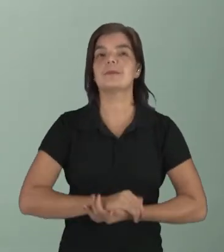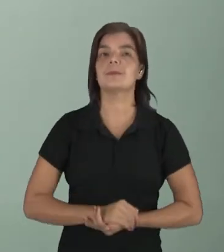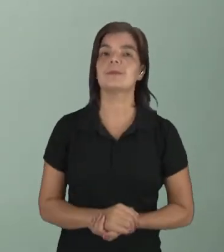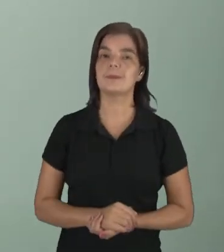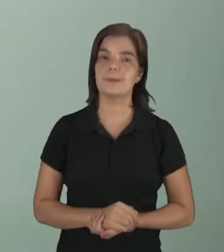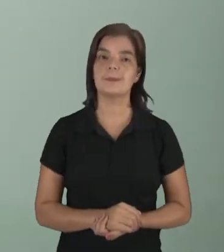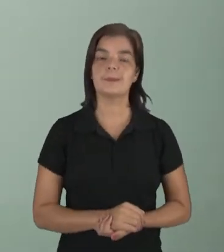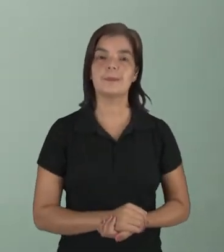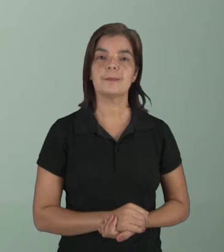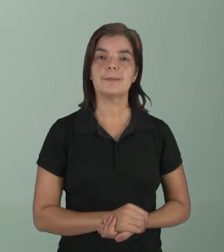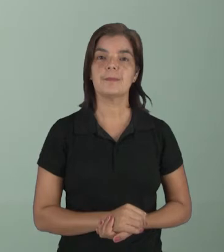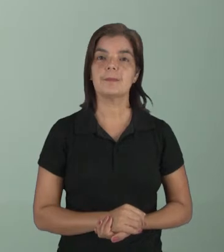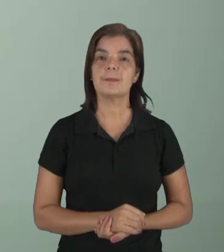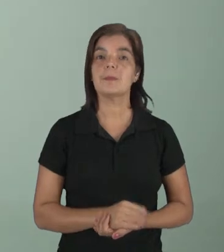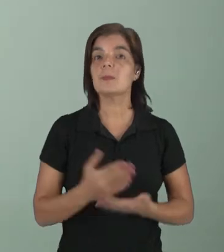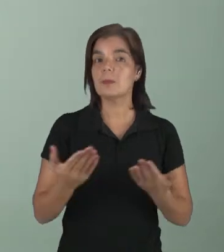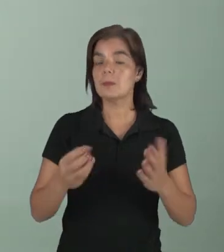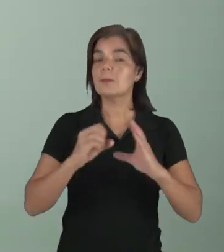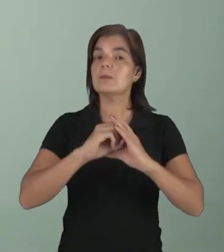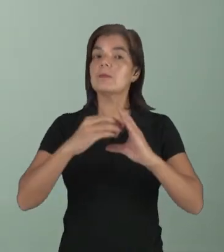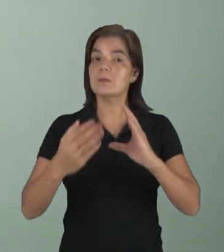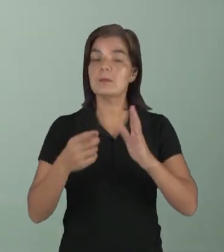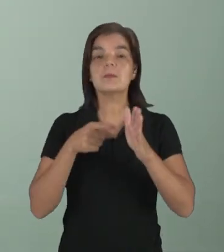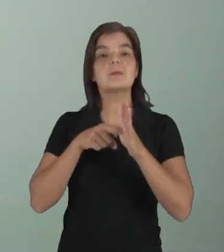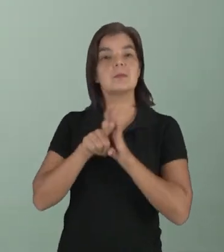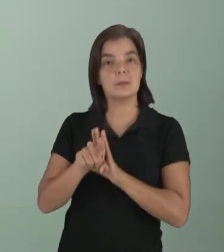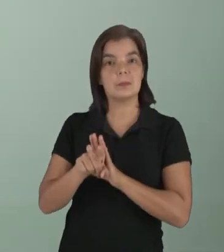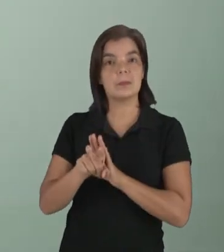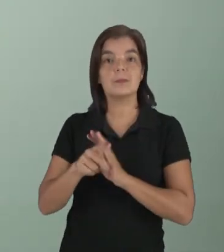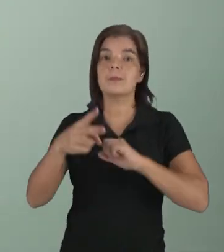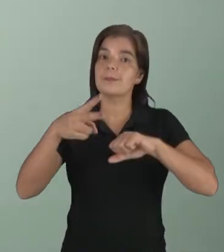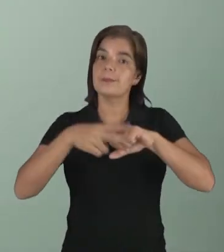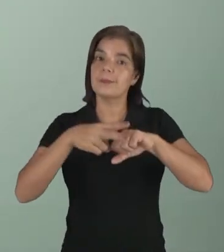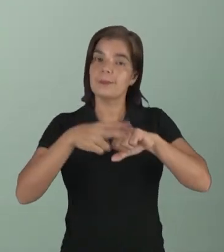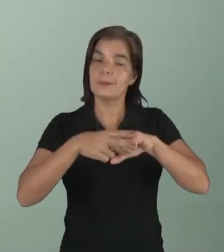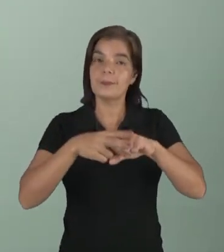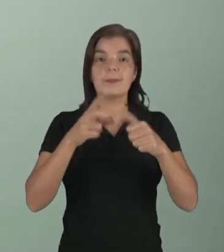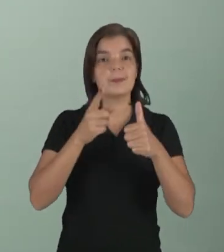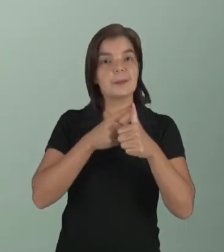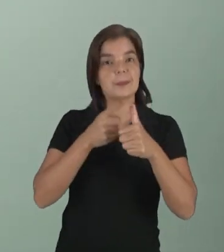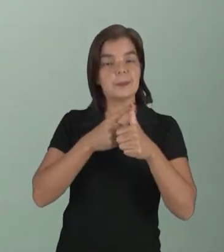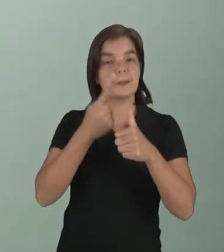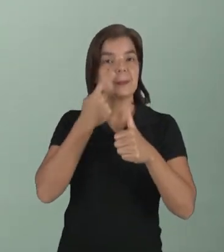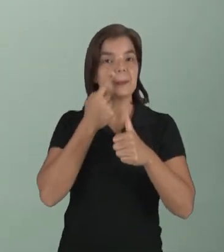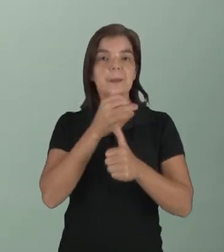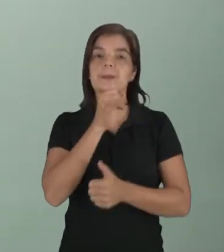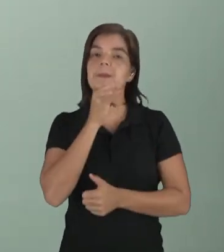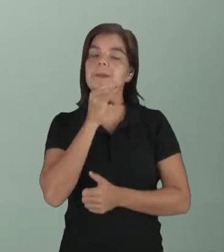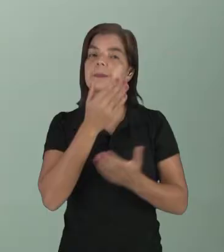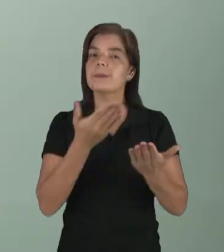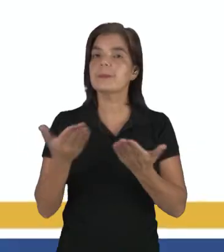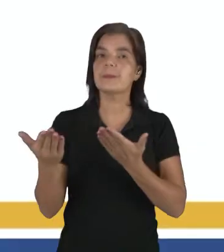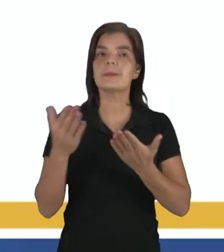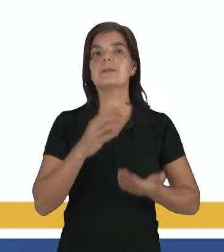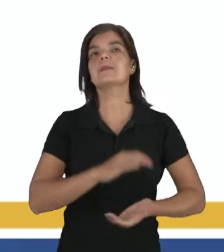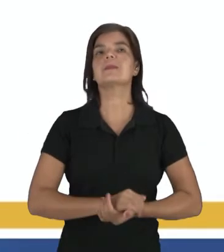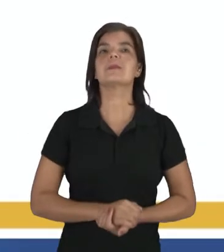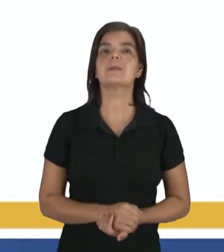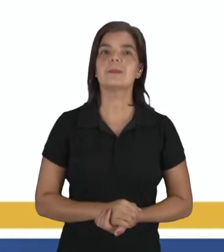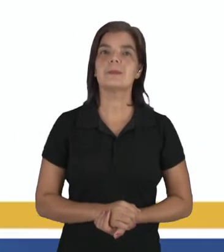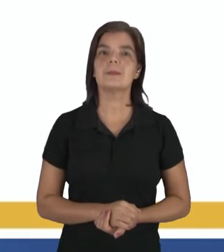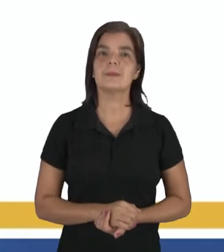e depois usar o sujeito. Isso caracteriza uma pergunta. O verbo to be vai vir na frente. Observem o exemplo.